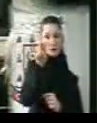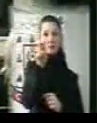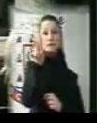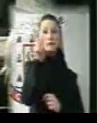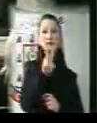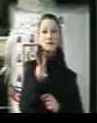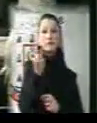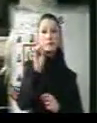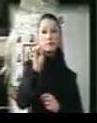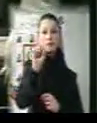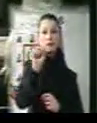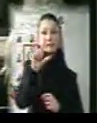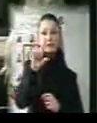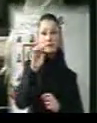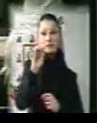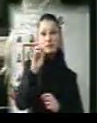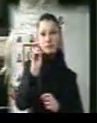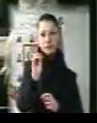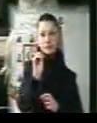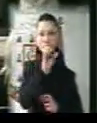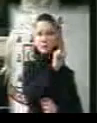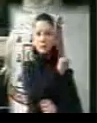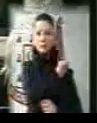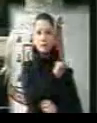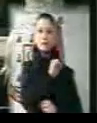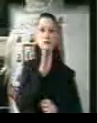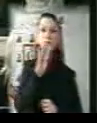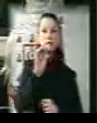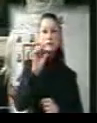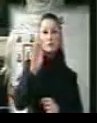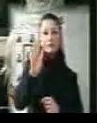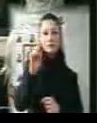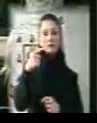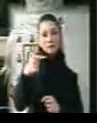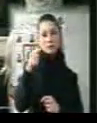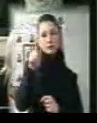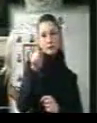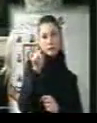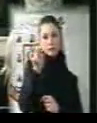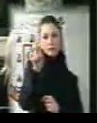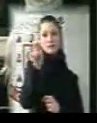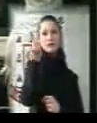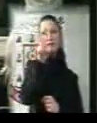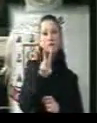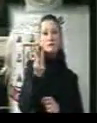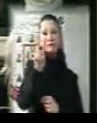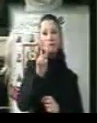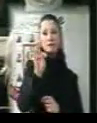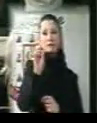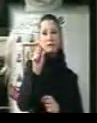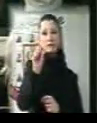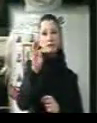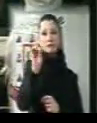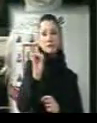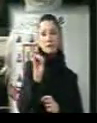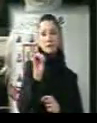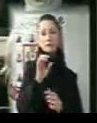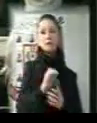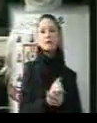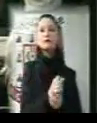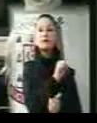446/15, de autoria do vereador Salésio Lima. Indicação número 447/15, de autoria da vereadora Tatiane